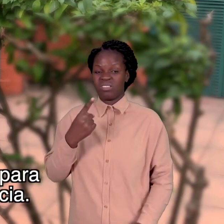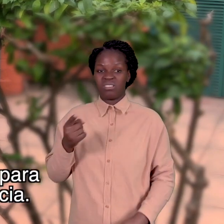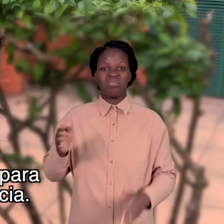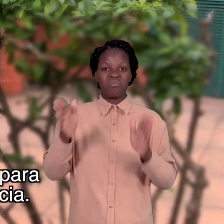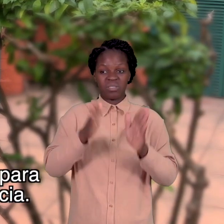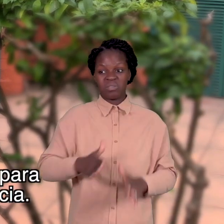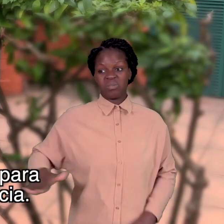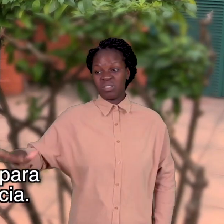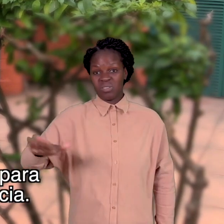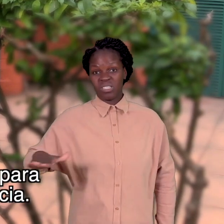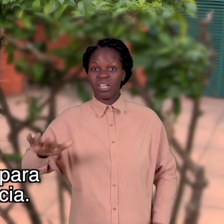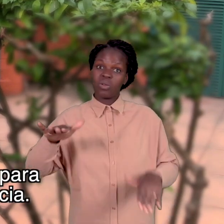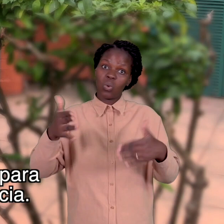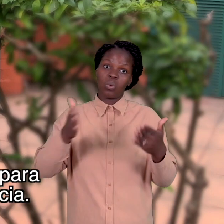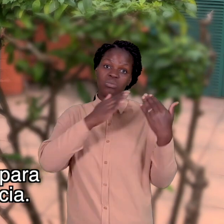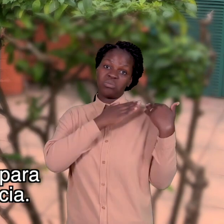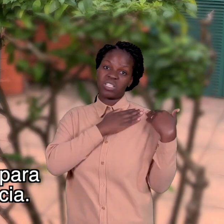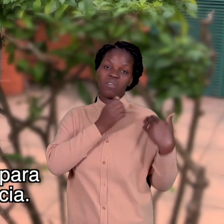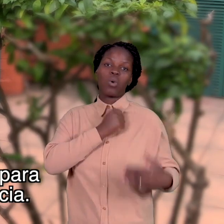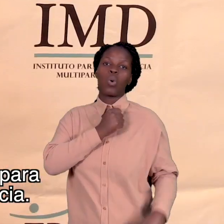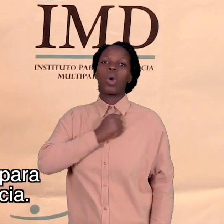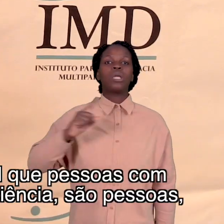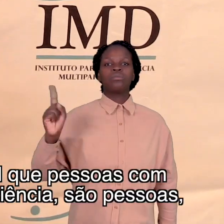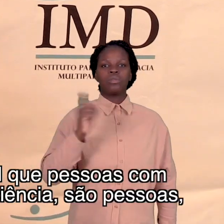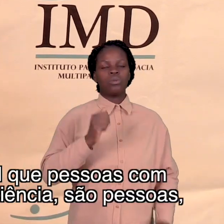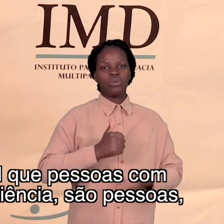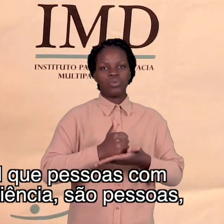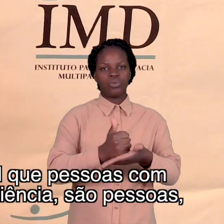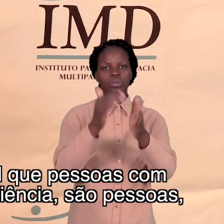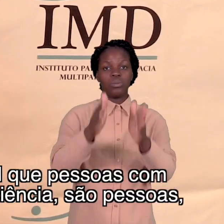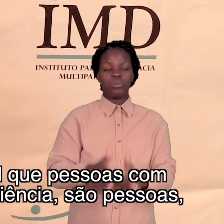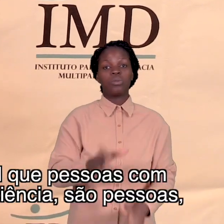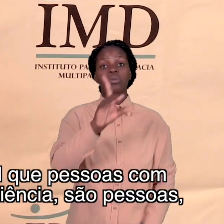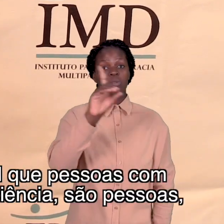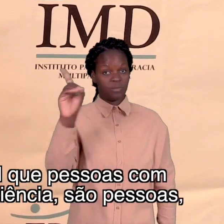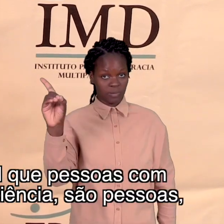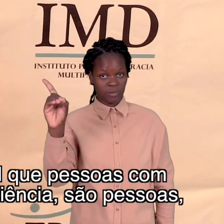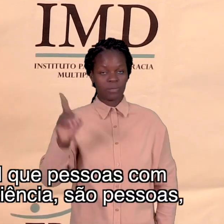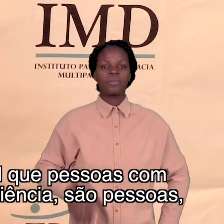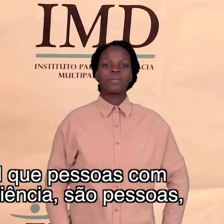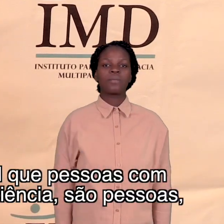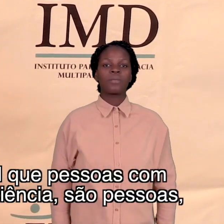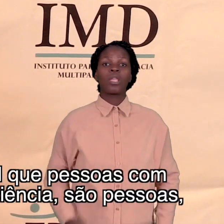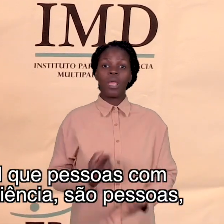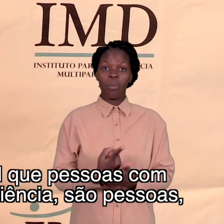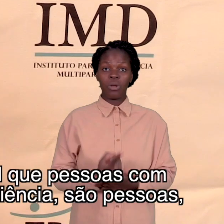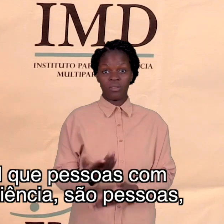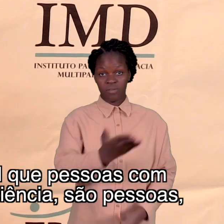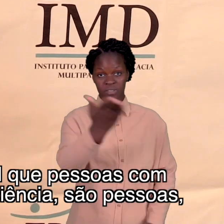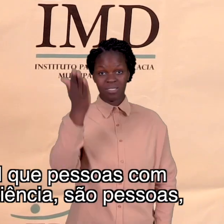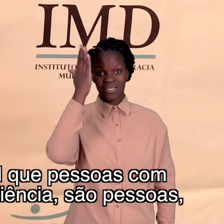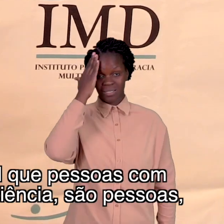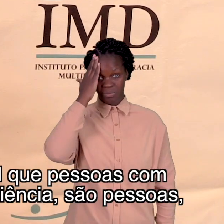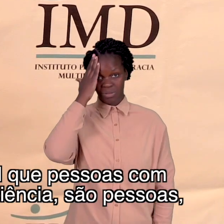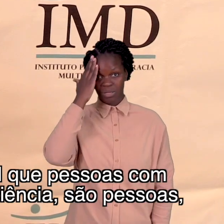empatia da sociedade para com as pessoas com deficiência. Lembrar as pessoas ou a sociedade no geral que pessoas com